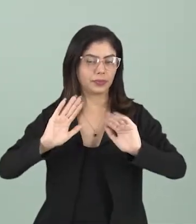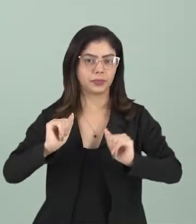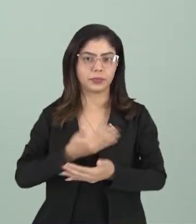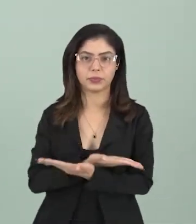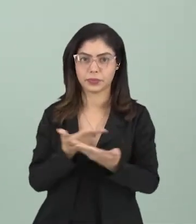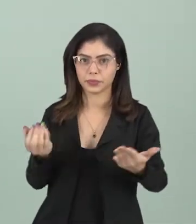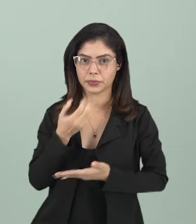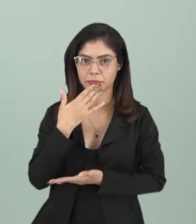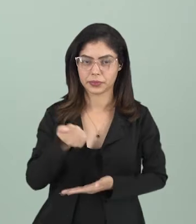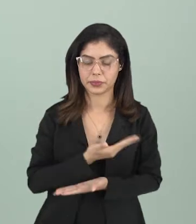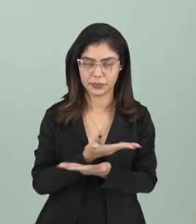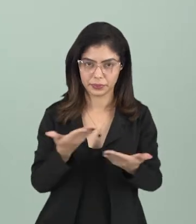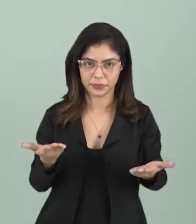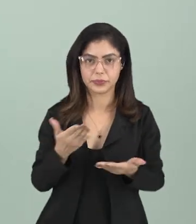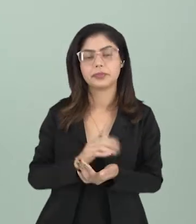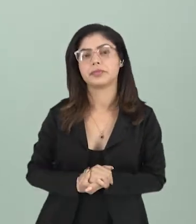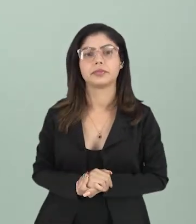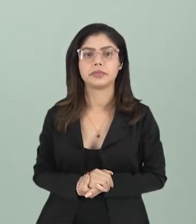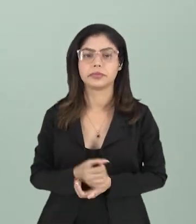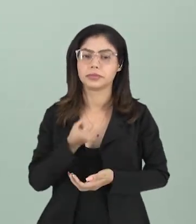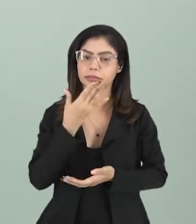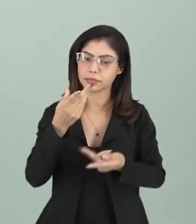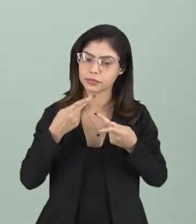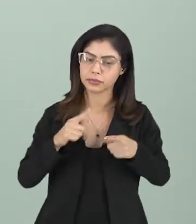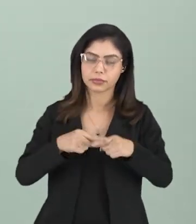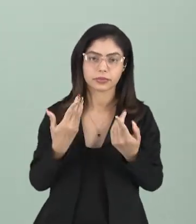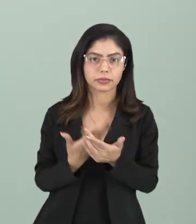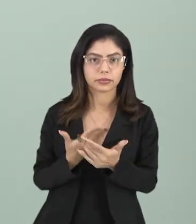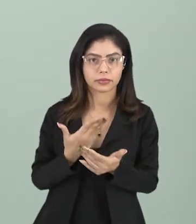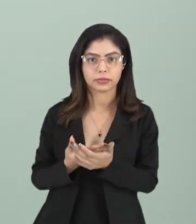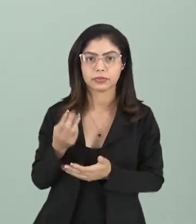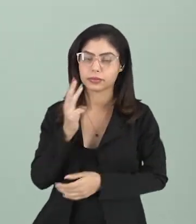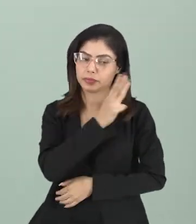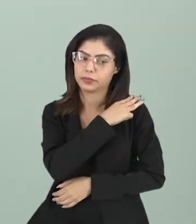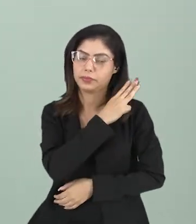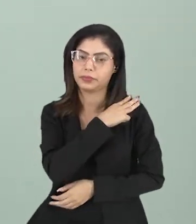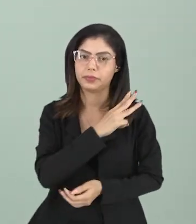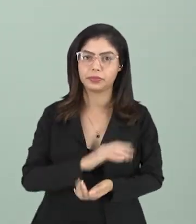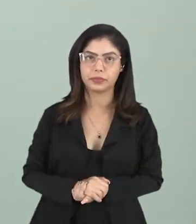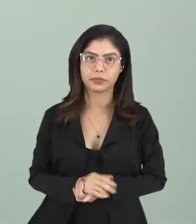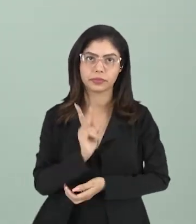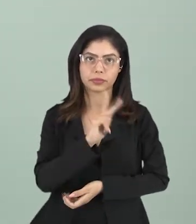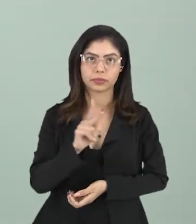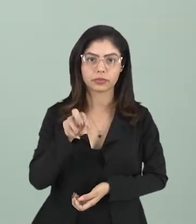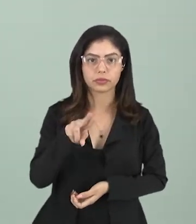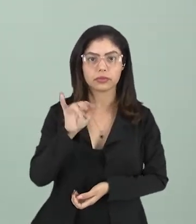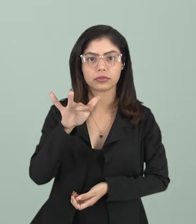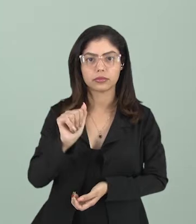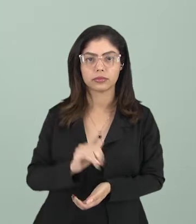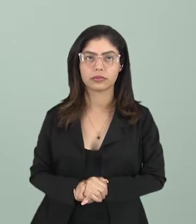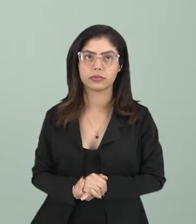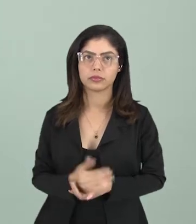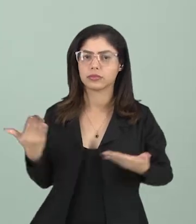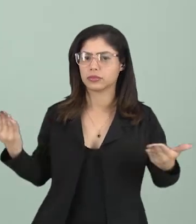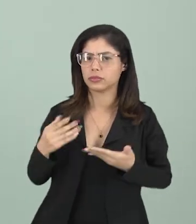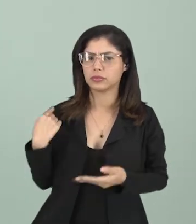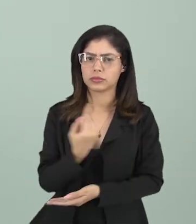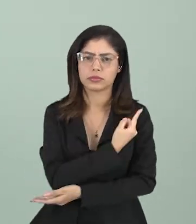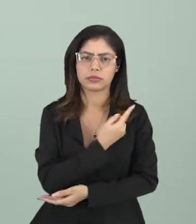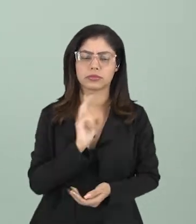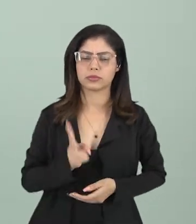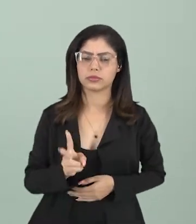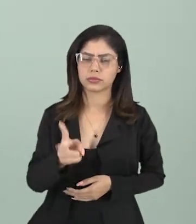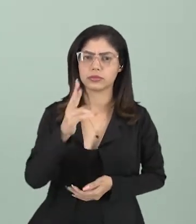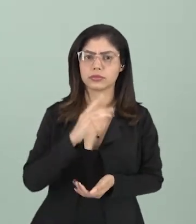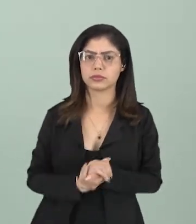Olá, pessoal, tudo bem? Sejam bem-vindos a mais uma aula da terceira série. Sou a professora Núbia e hoje a gente vai